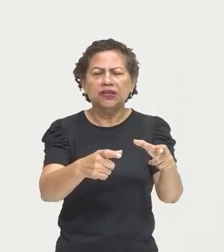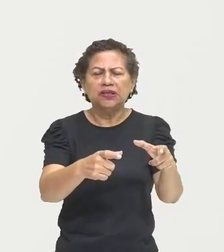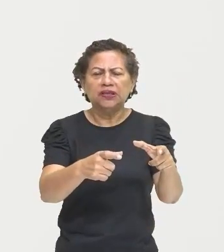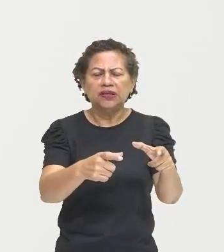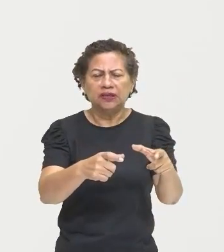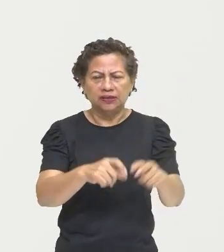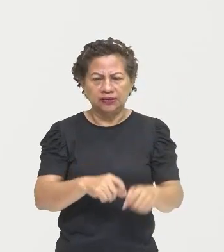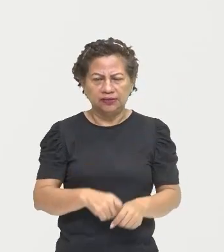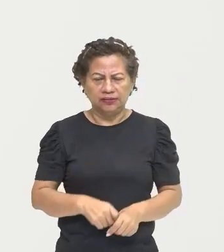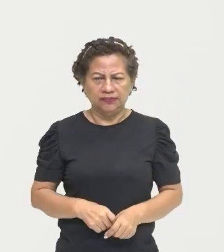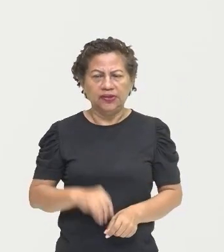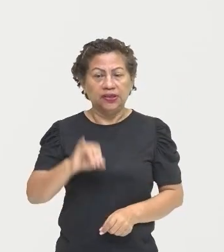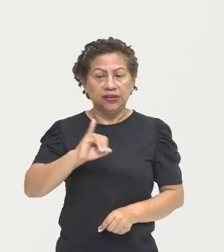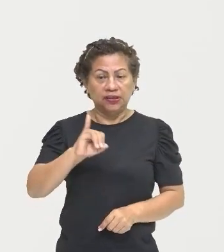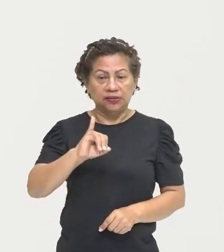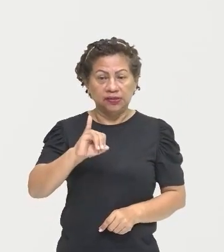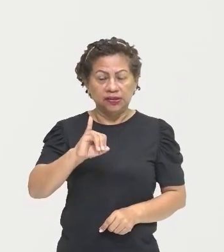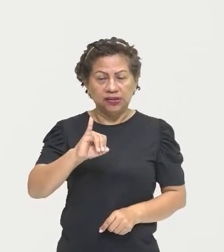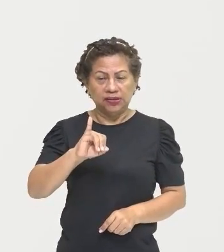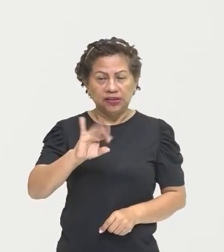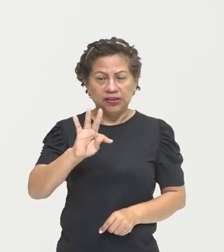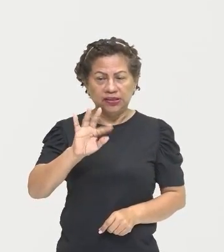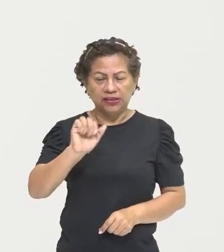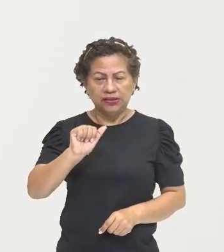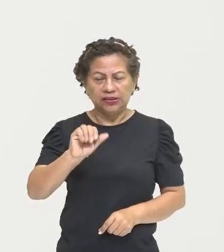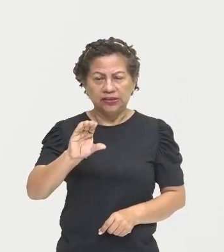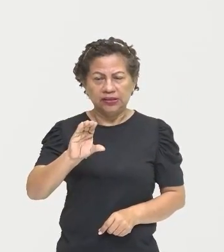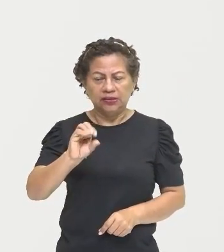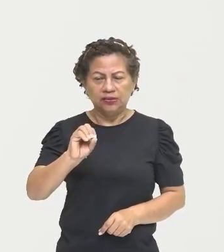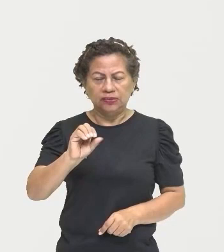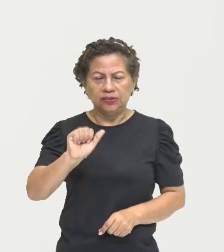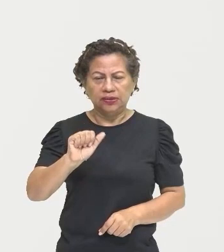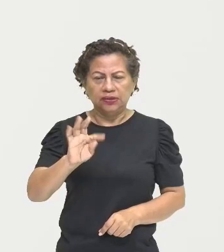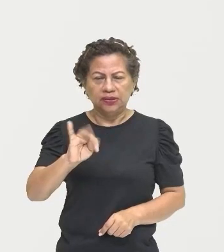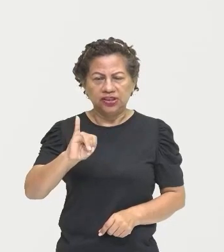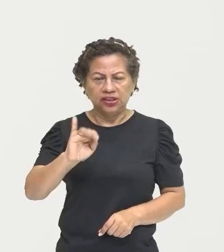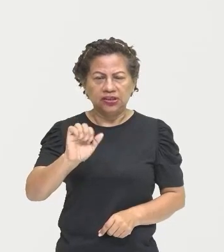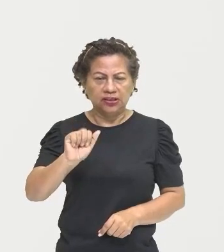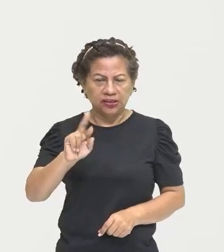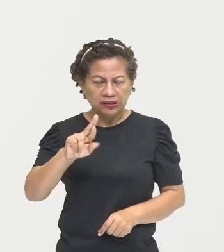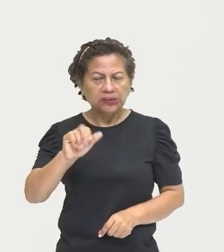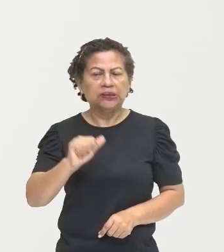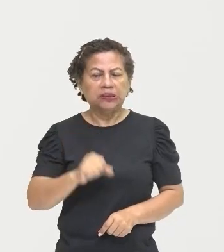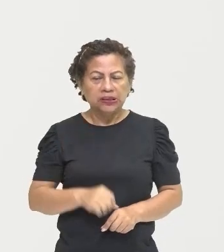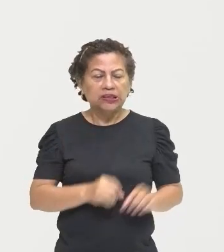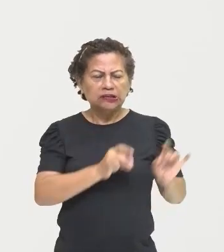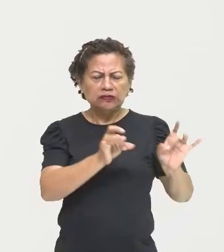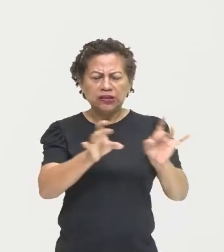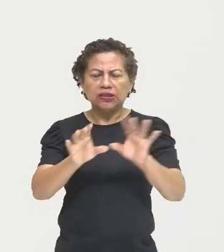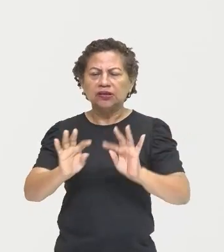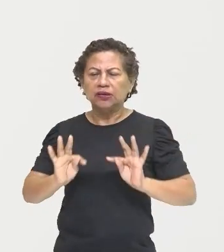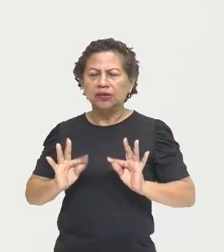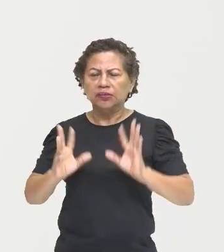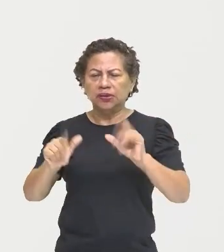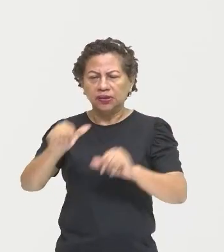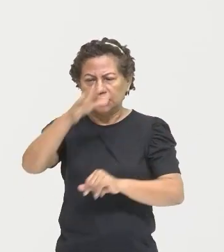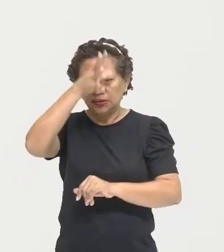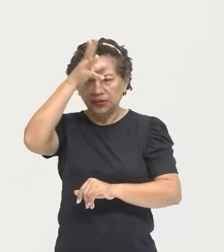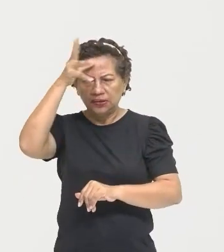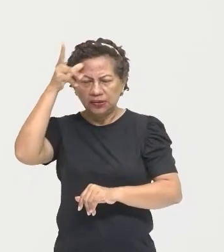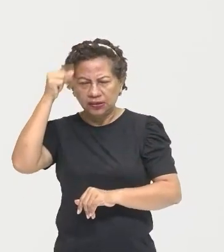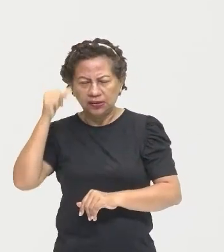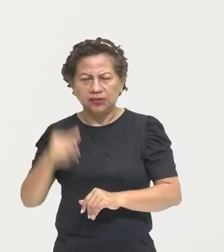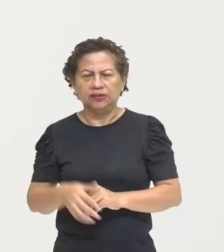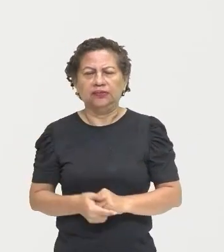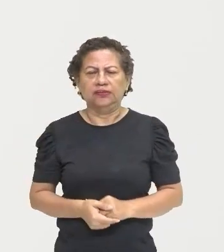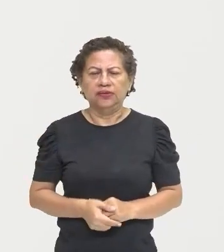E produz abacaxi para todo o estado do Amazonas, inclusive com uma qualidade excelente. Eu